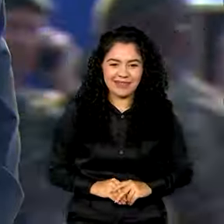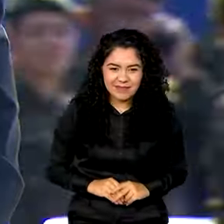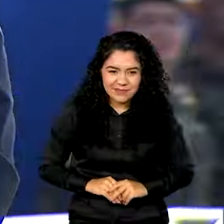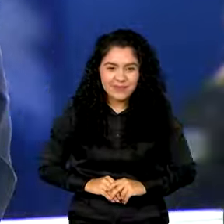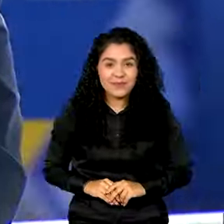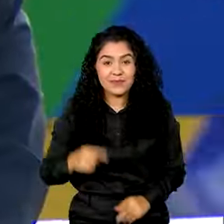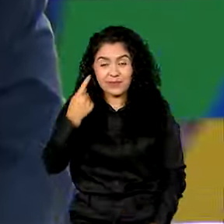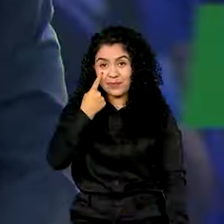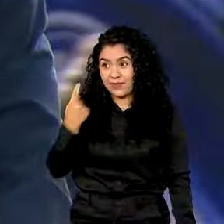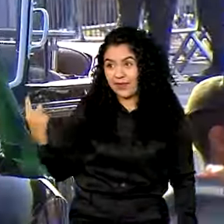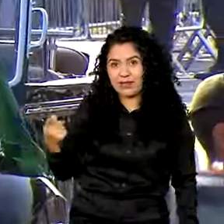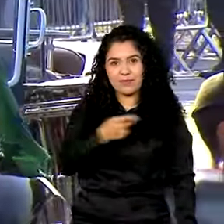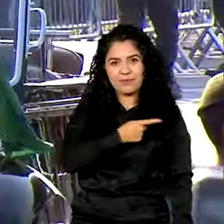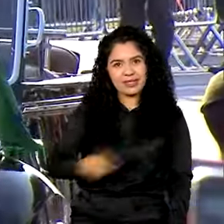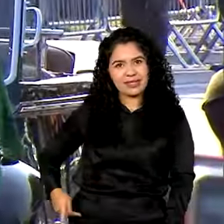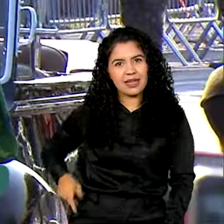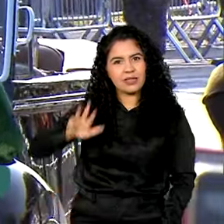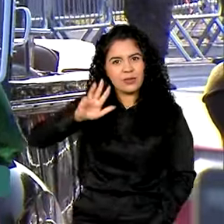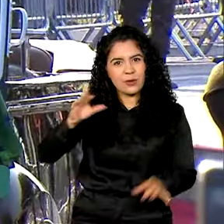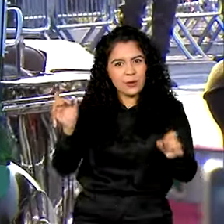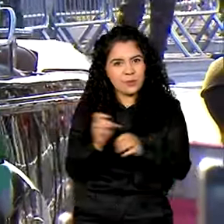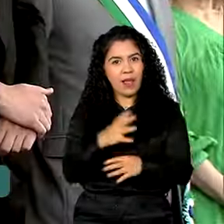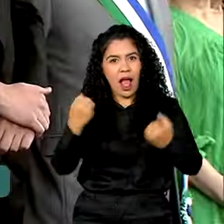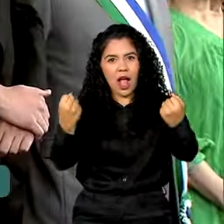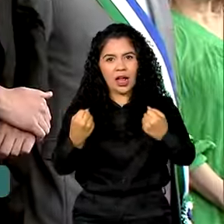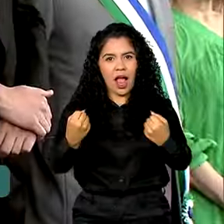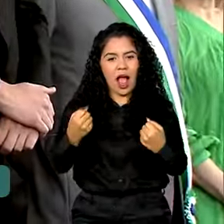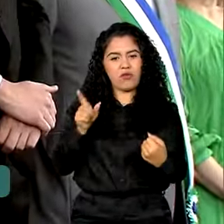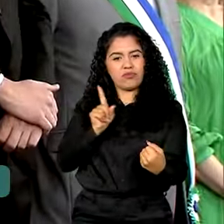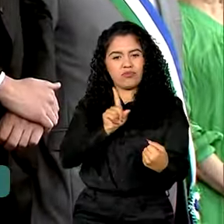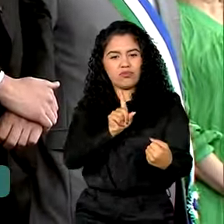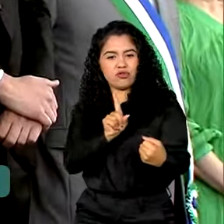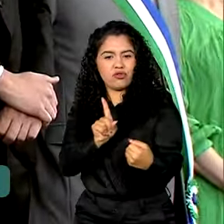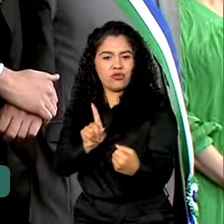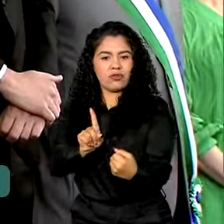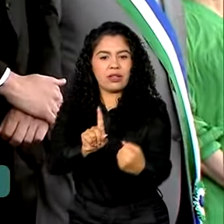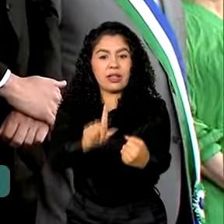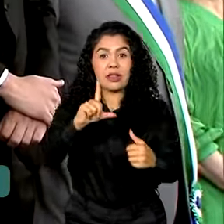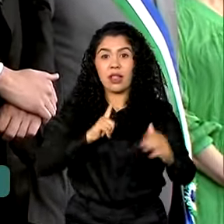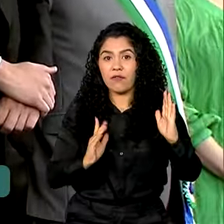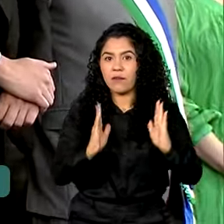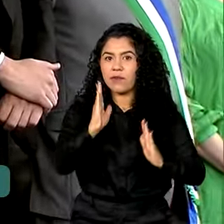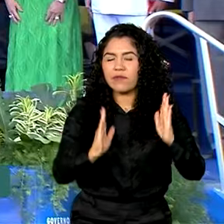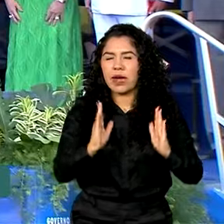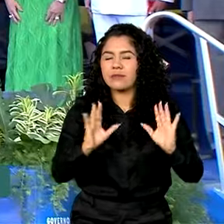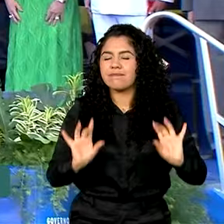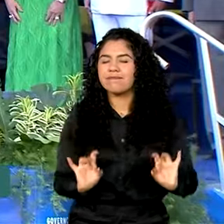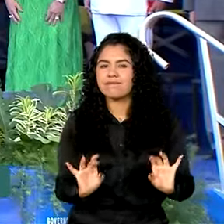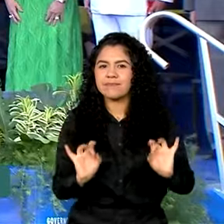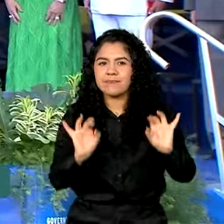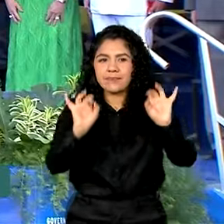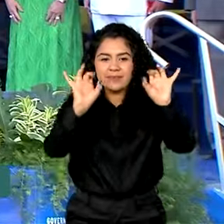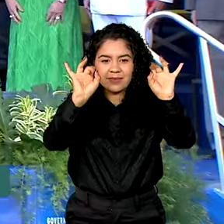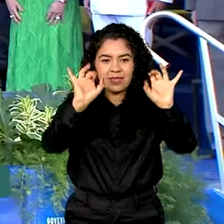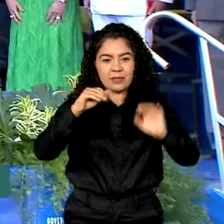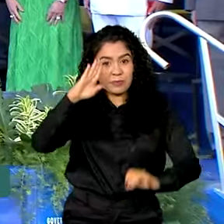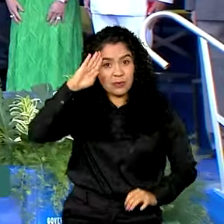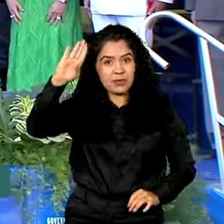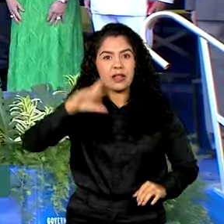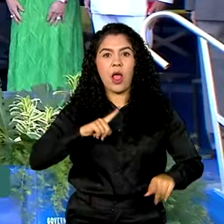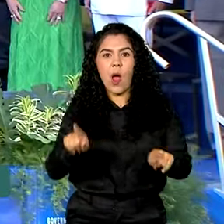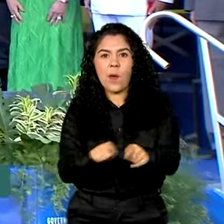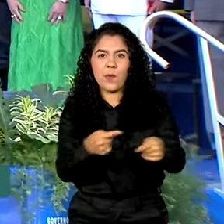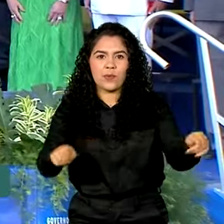Após o presidente Lula desfilar em carro aberto, um momento especialmente cívico, a execução do